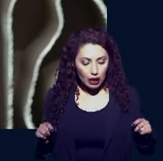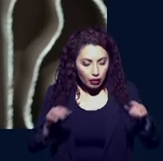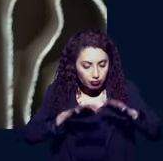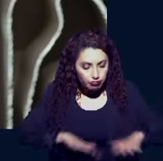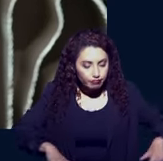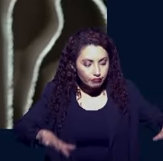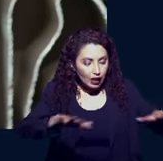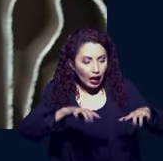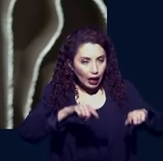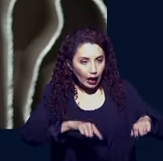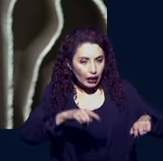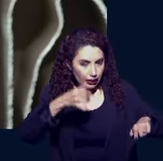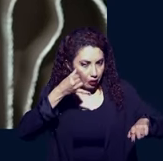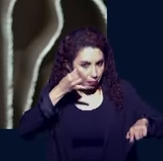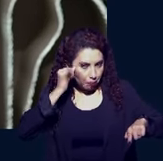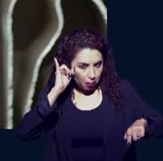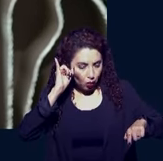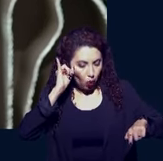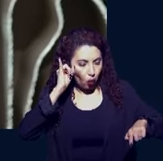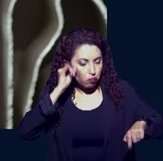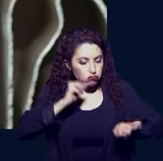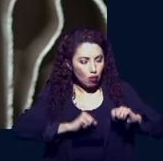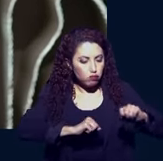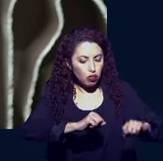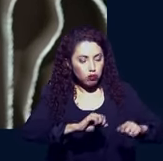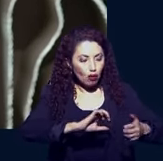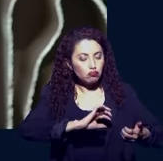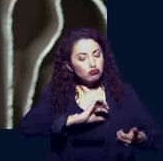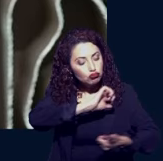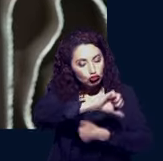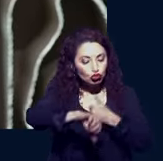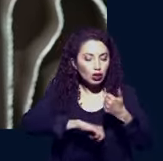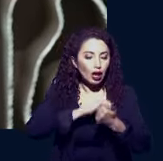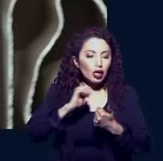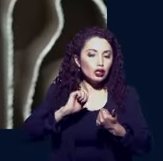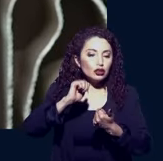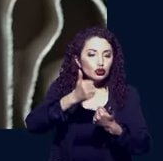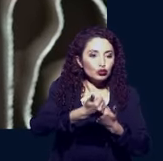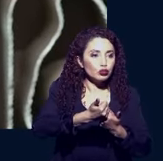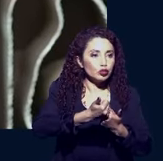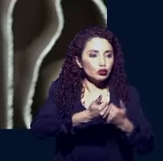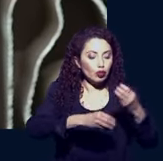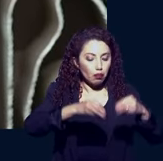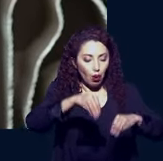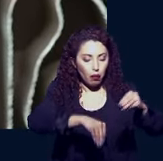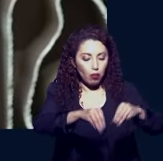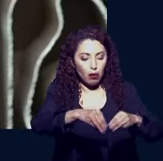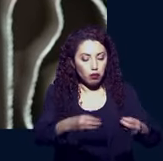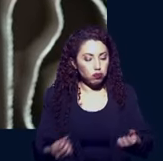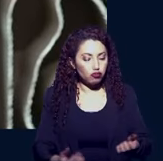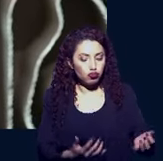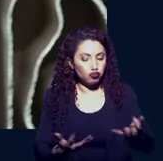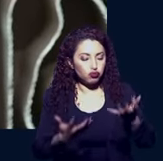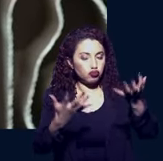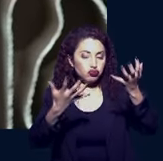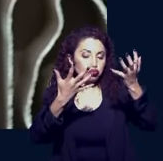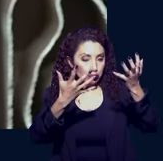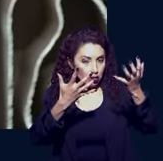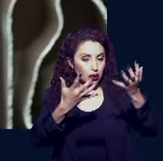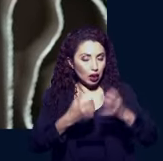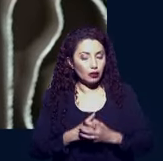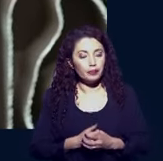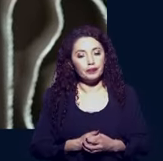pastagem em particular né para áreas de lavor né então eu queria puxando um pouco do teu histório do teu conhecimento